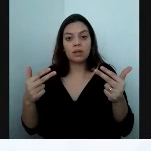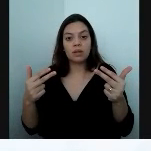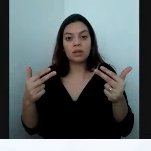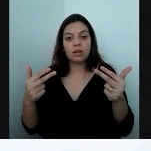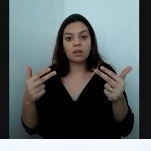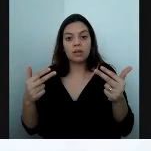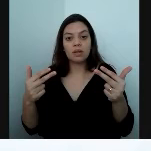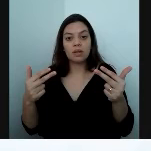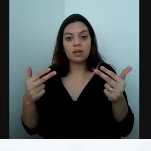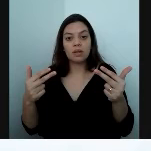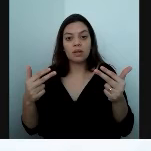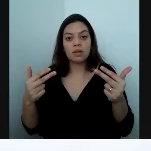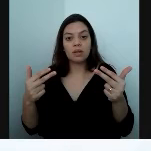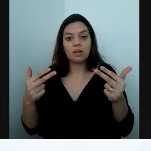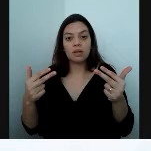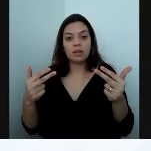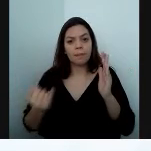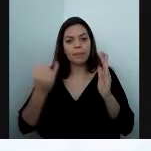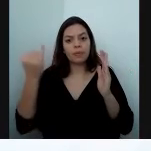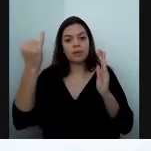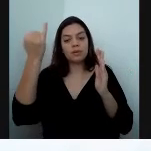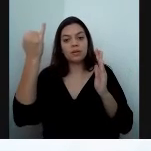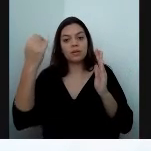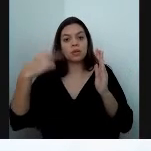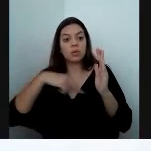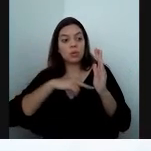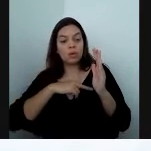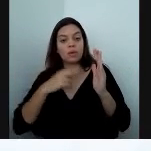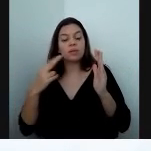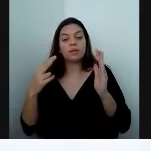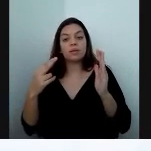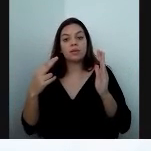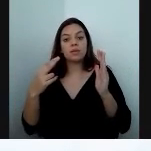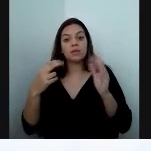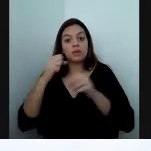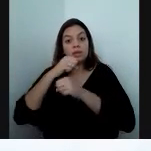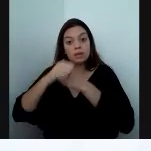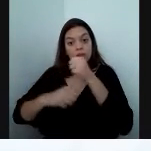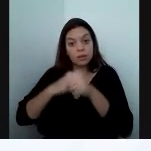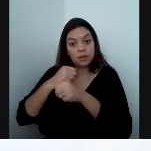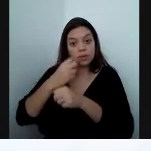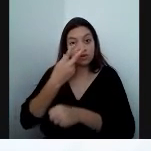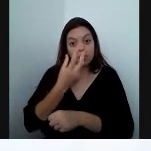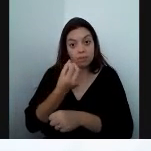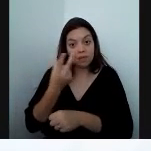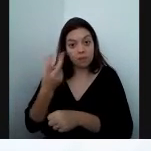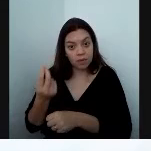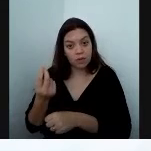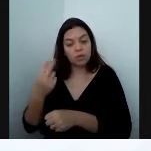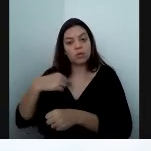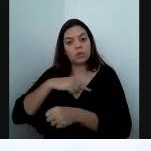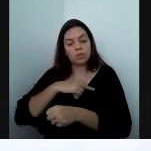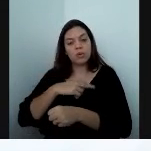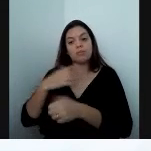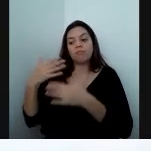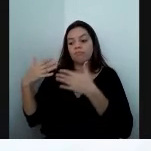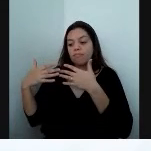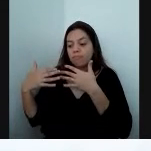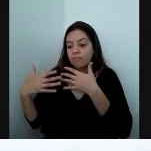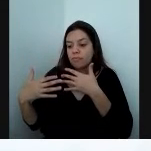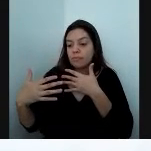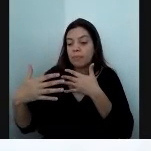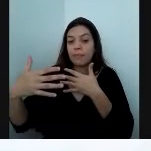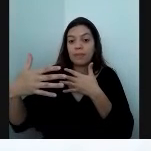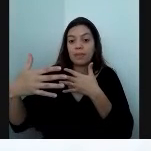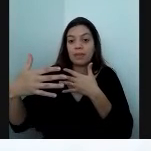que a gente atravessasse o ano de 2020 menos da forma menos